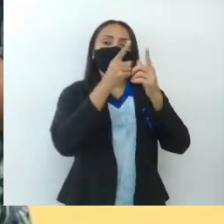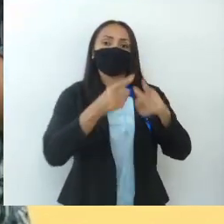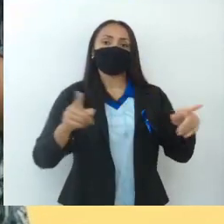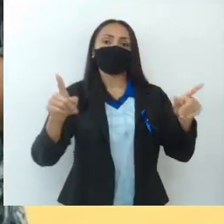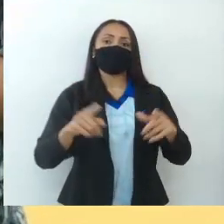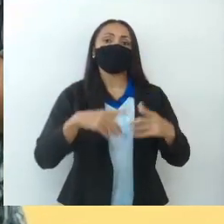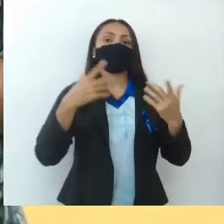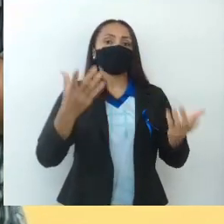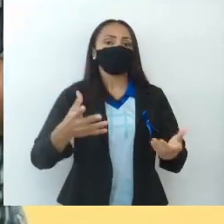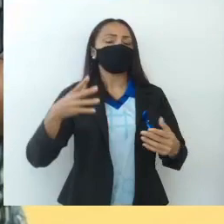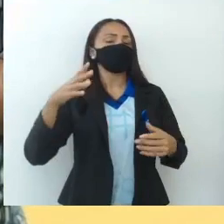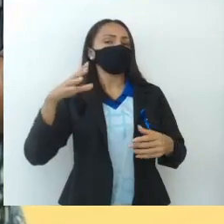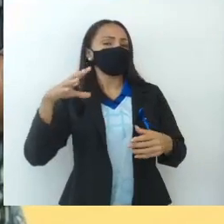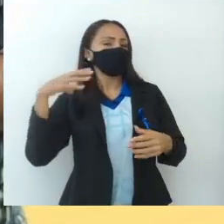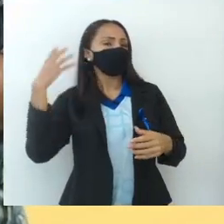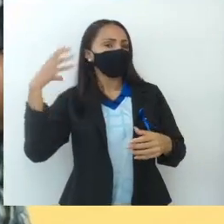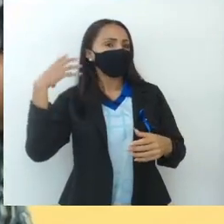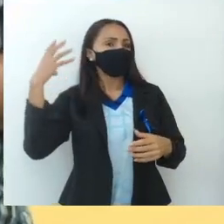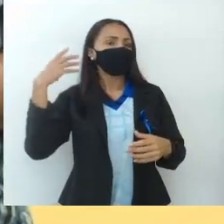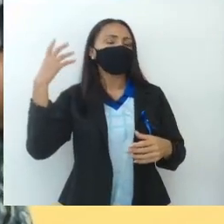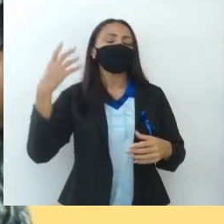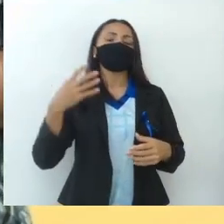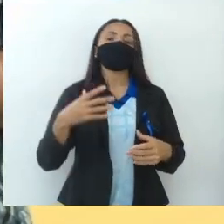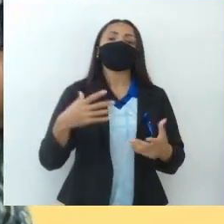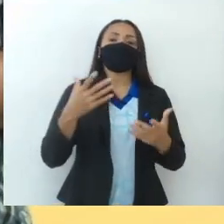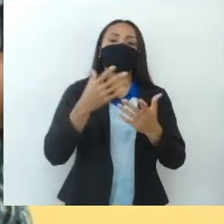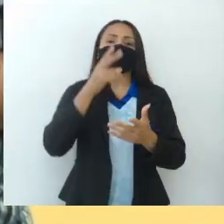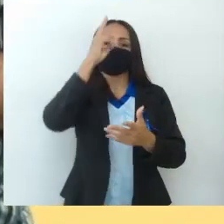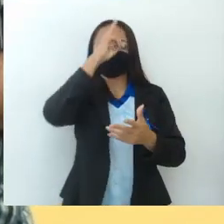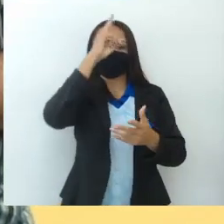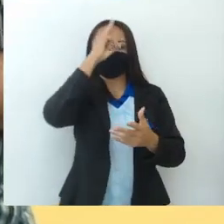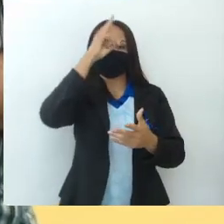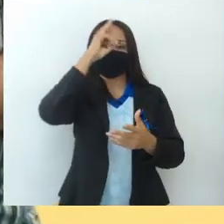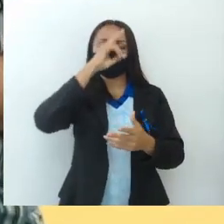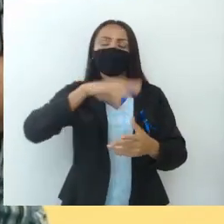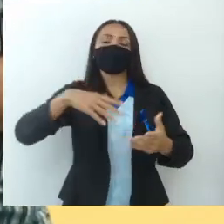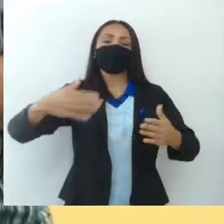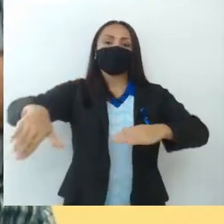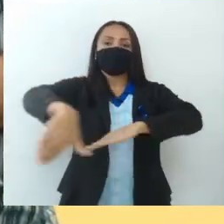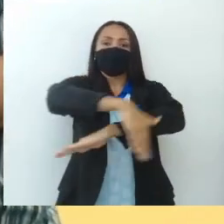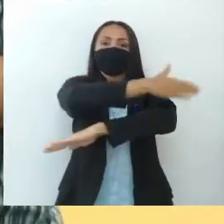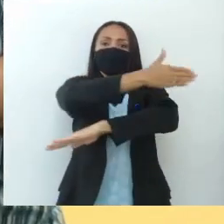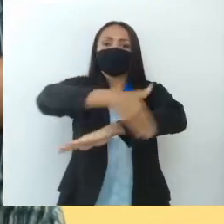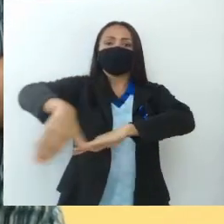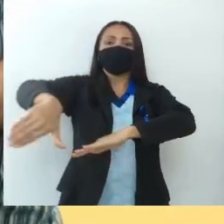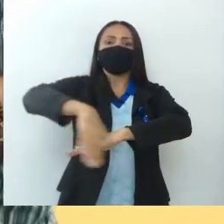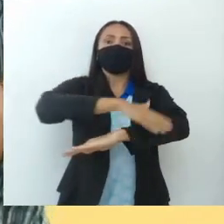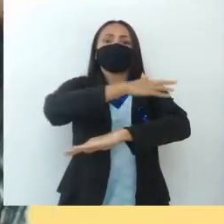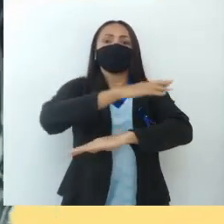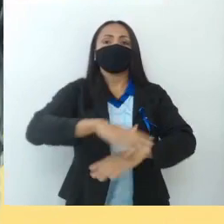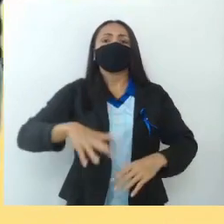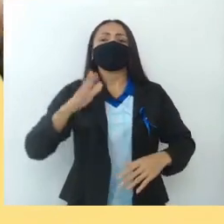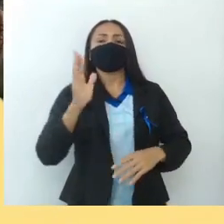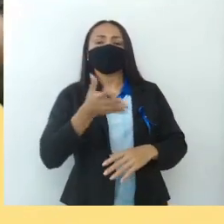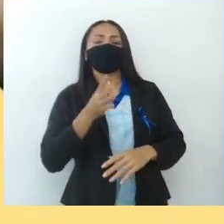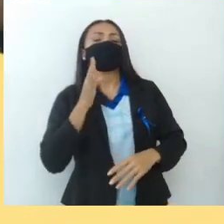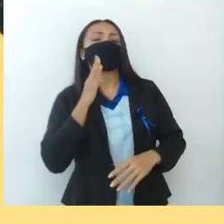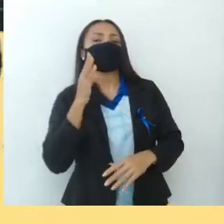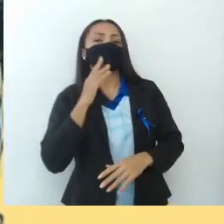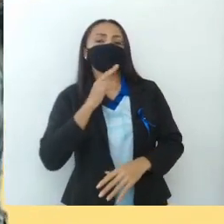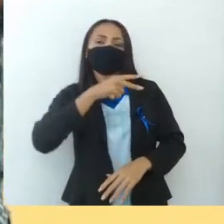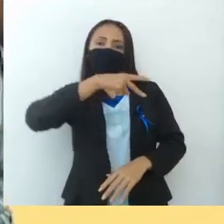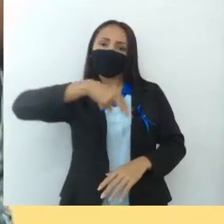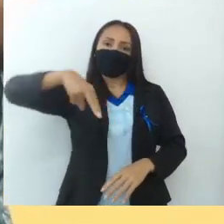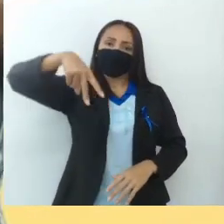essa música Pelas Ruas que Andei, a gente lembra logo das ruas de nossa cidade, que eu já passei, o senhor também, não é, professor? Eu passei e